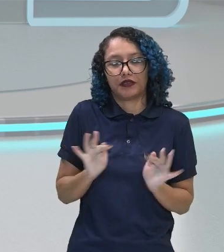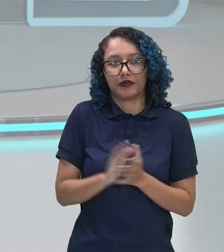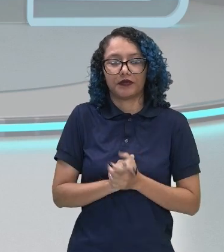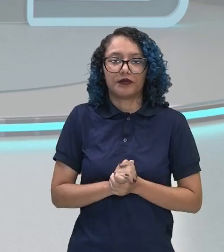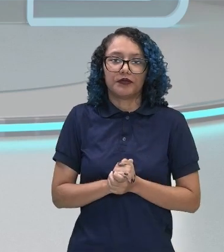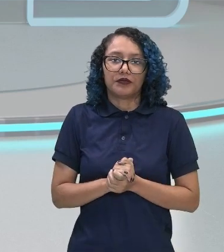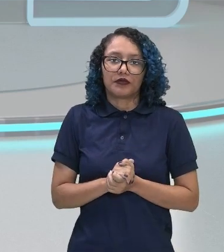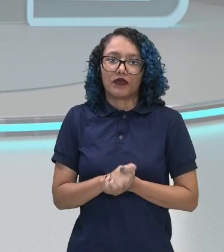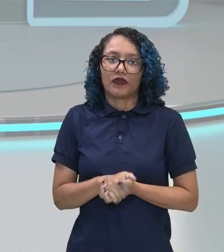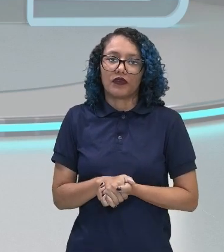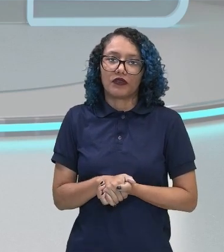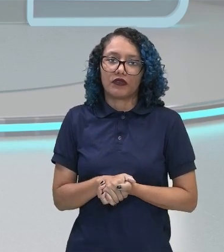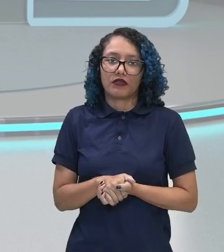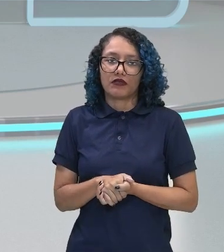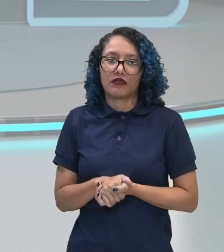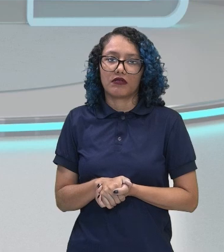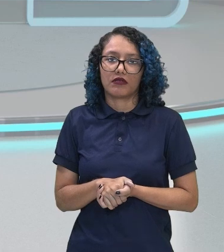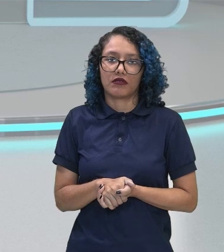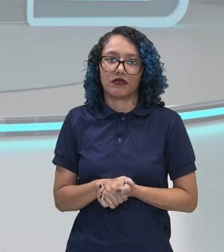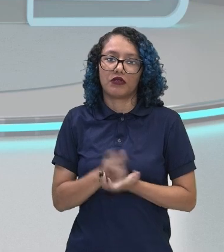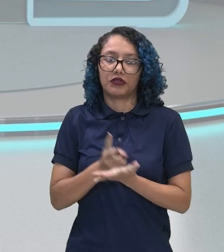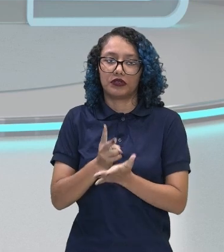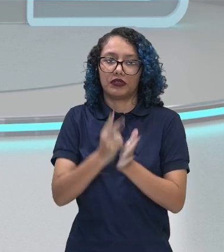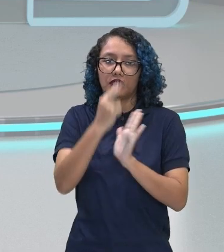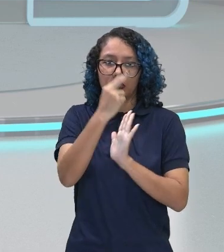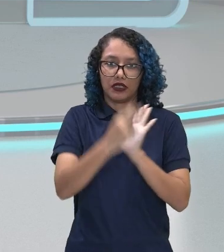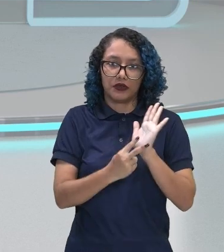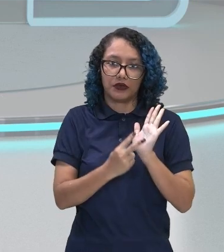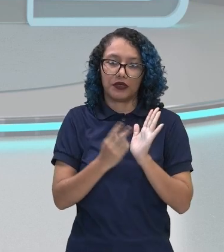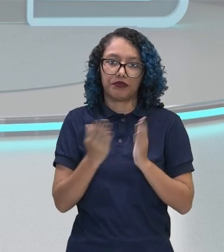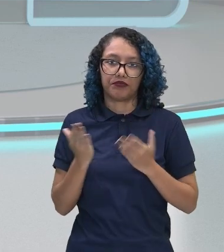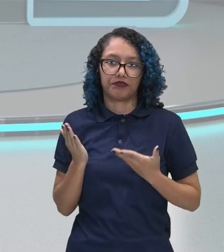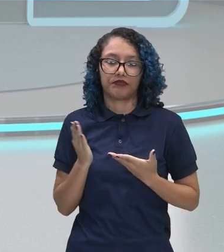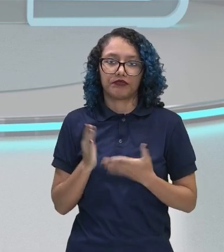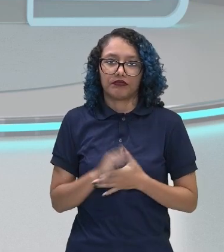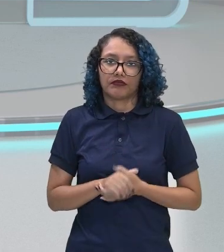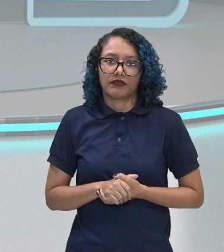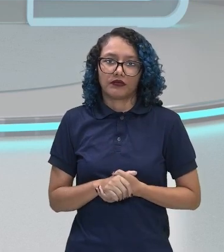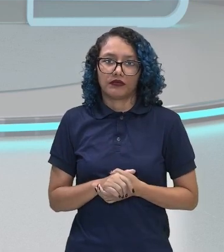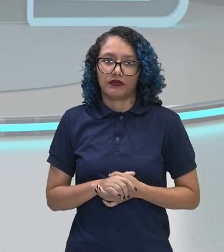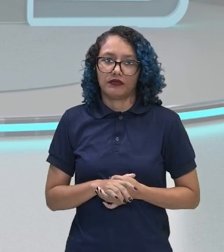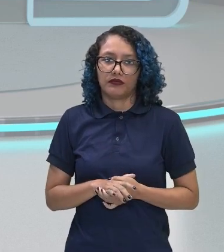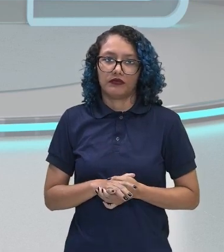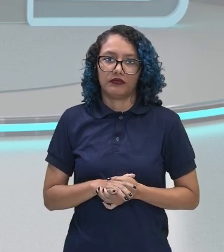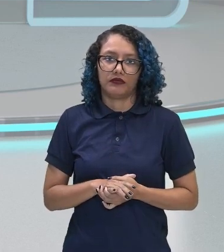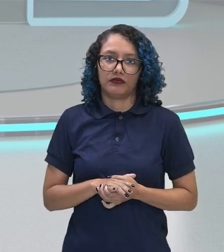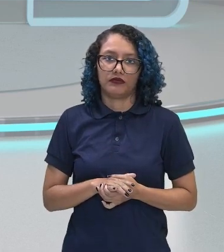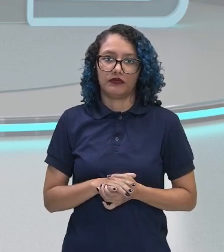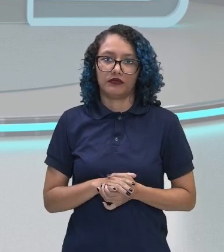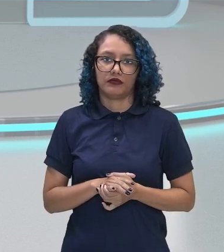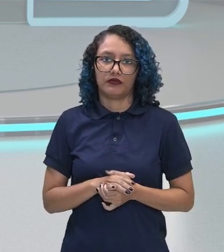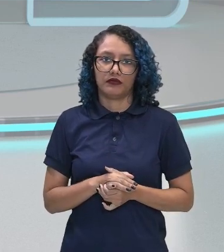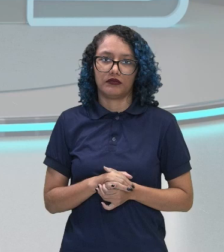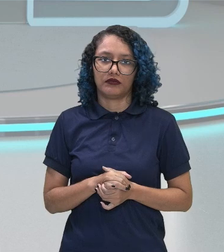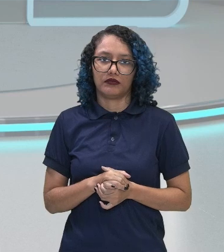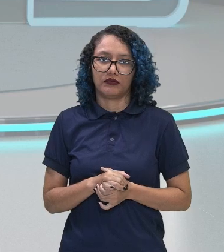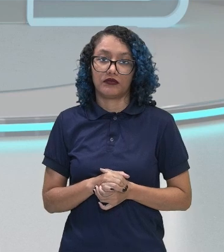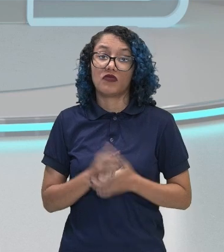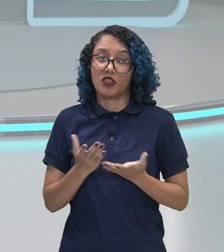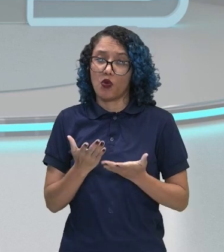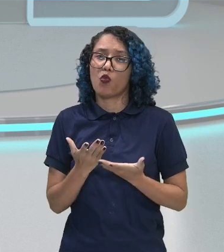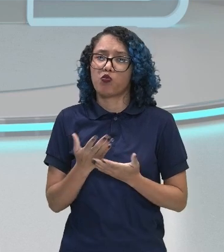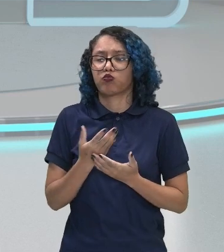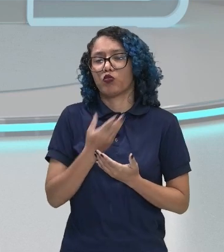definição. Então, Tom smiled happily, knowing they wouldn't be late today. Então, o Tom sorriu,